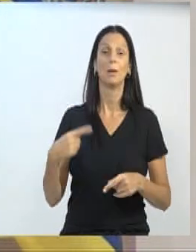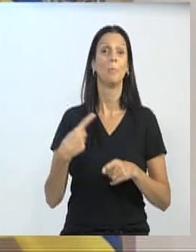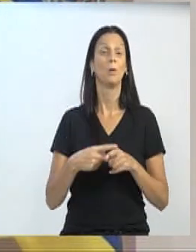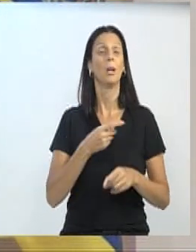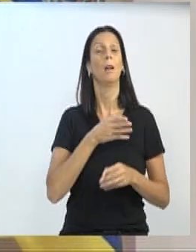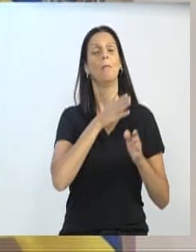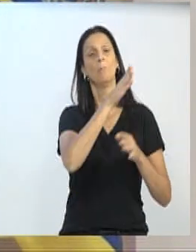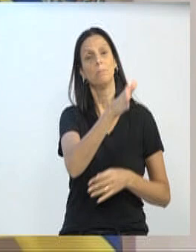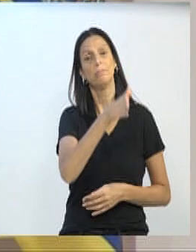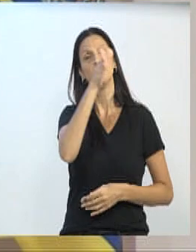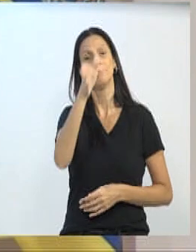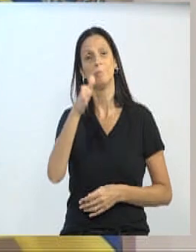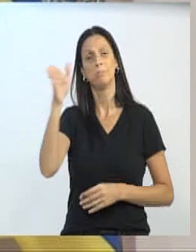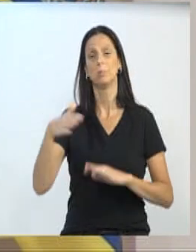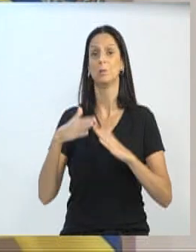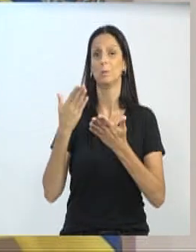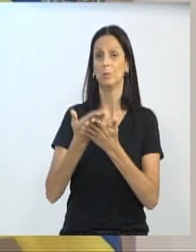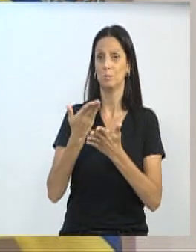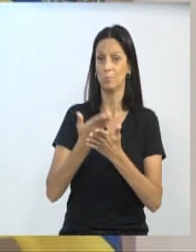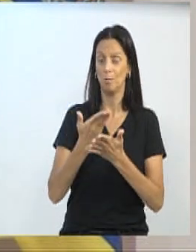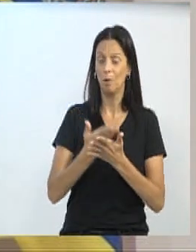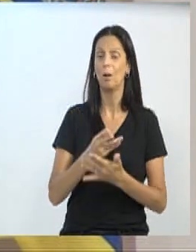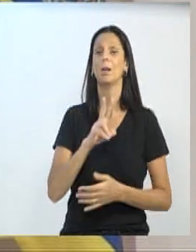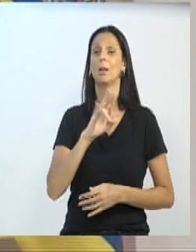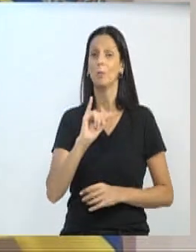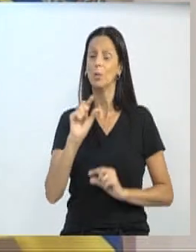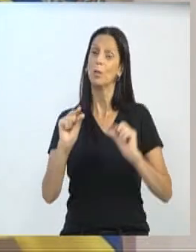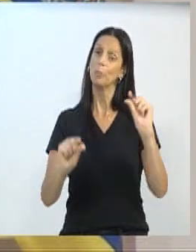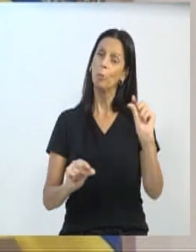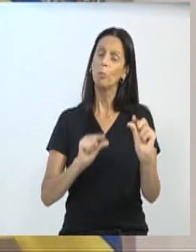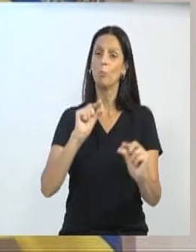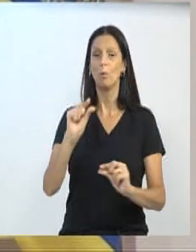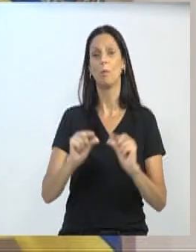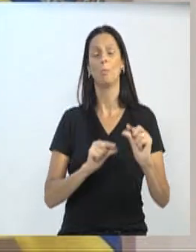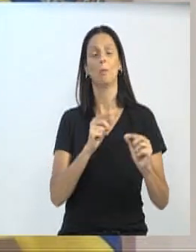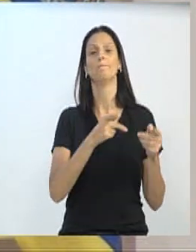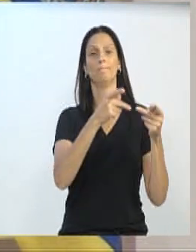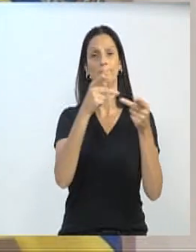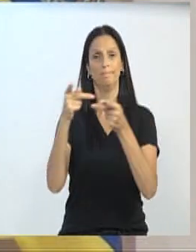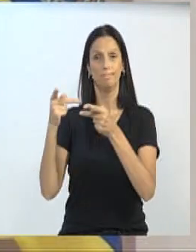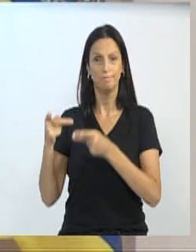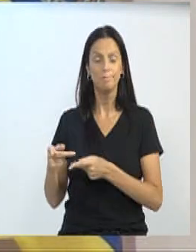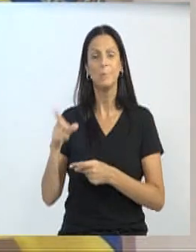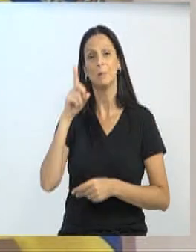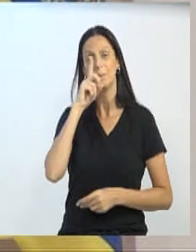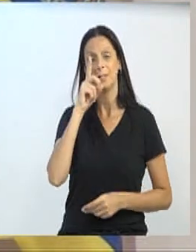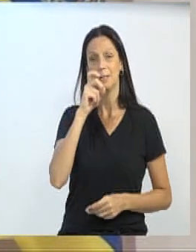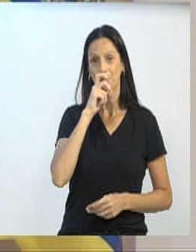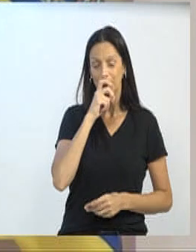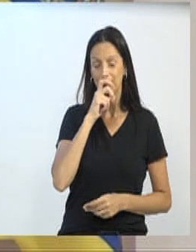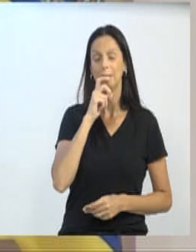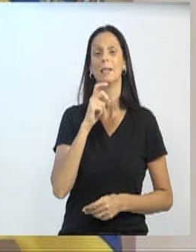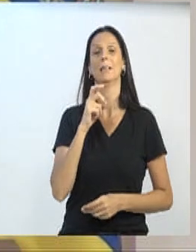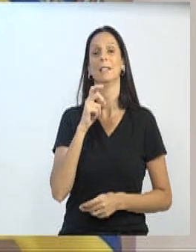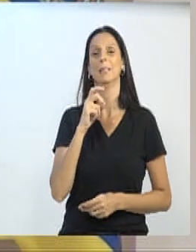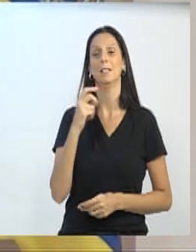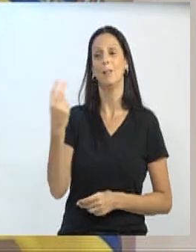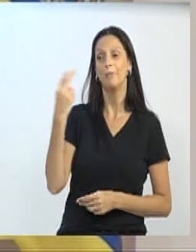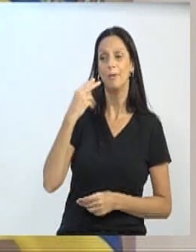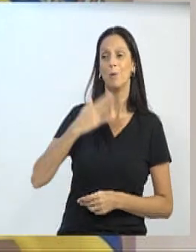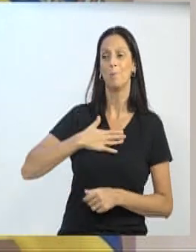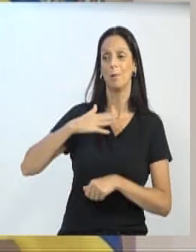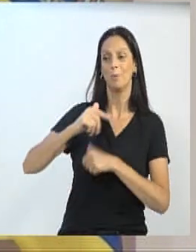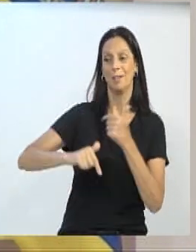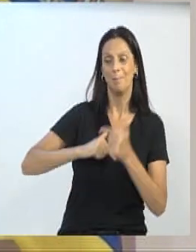são visitas que vão sendo provocadas pelos professores seus pais que acabam acompanhando o nosso trabalho e estão pedindo toda mudar não esquece